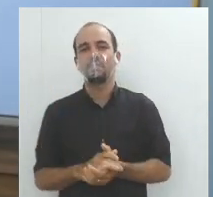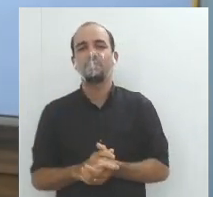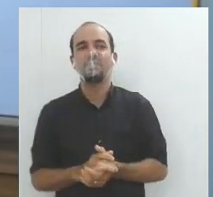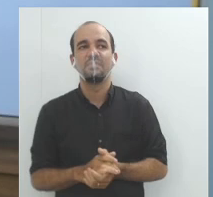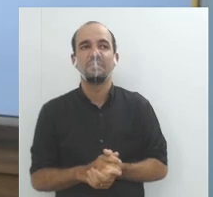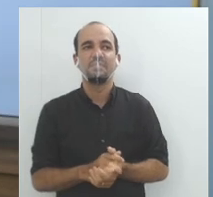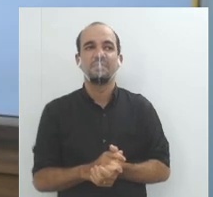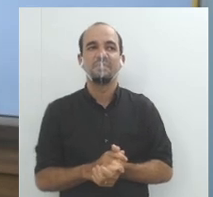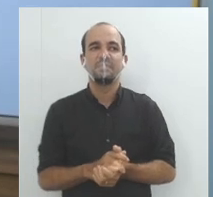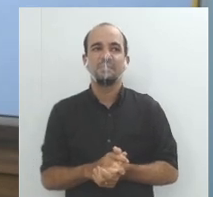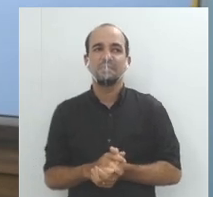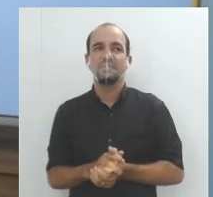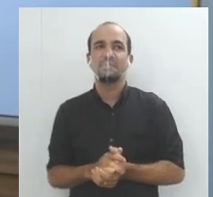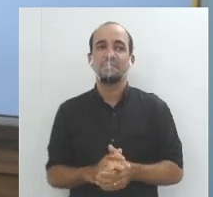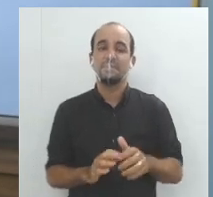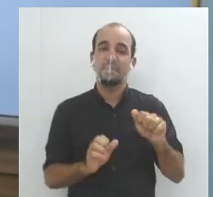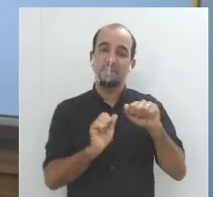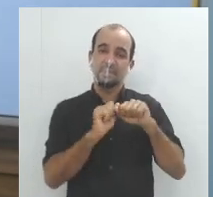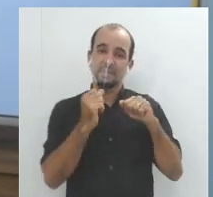Advérbio.